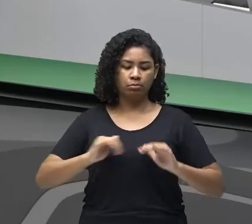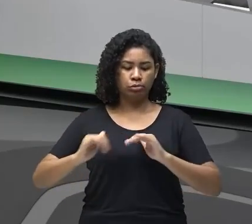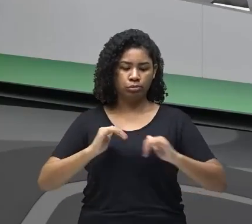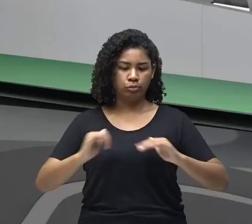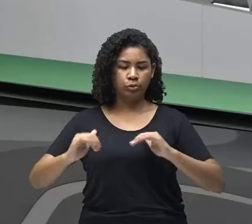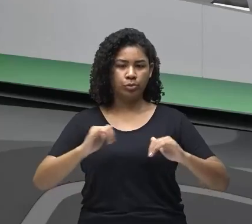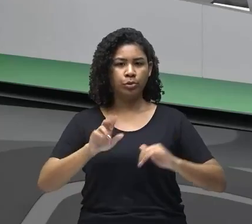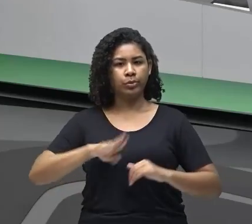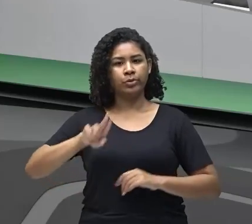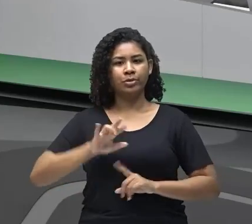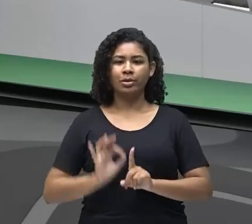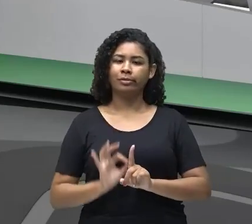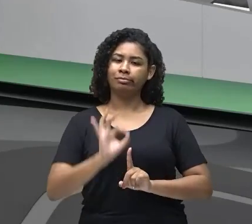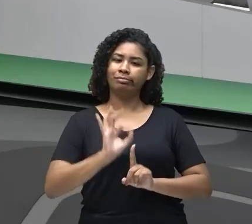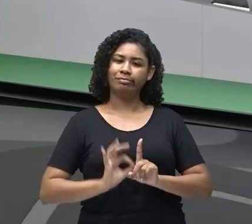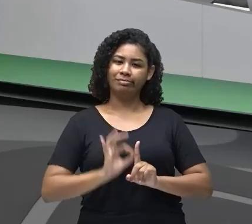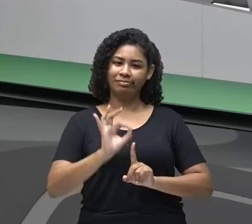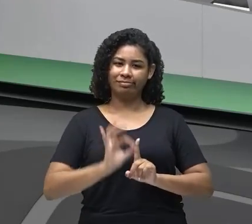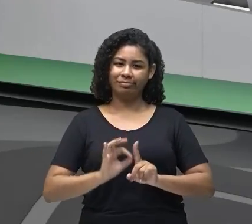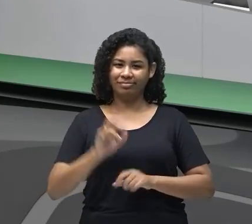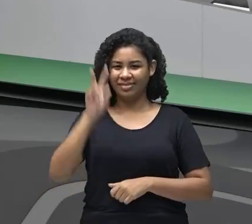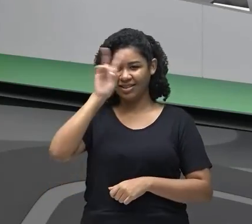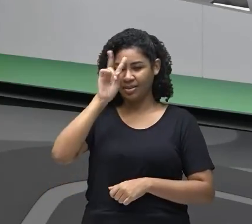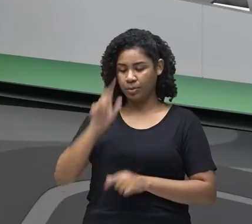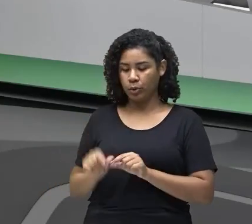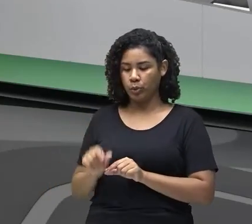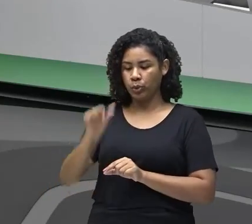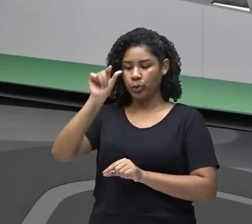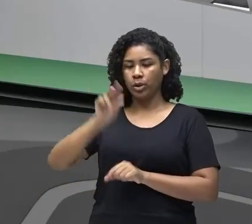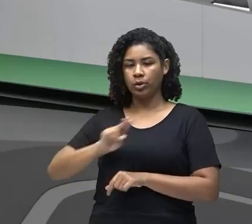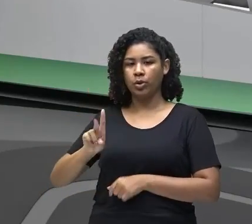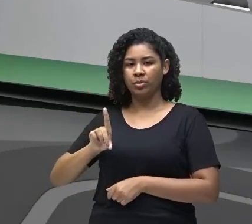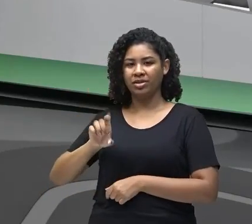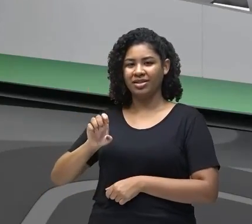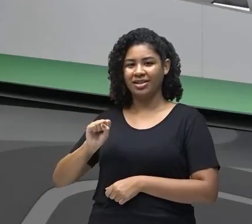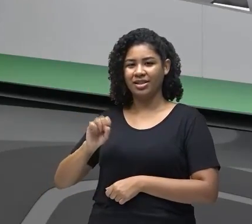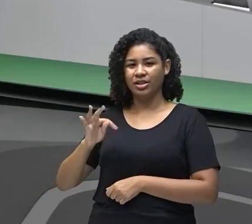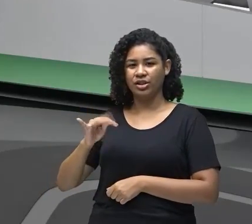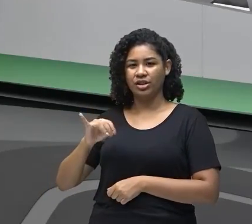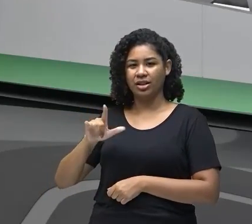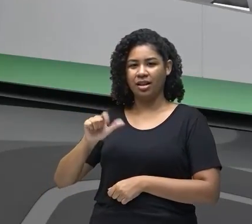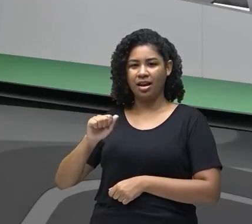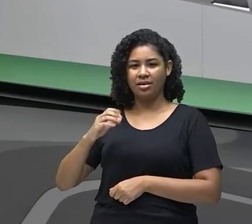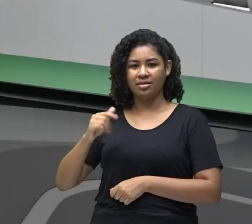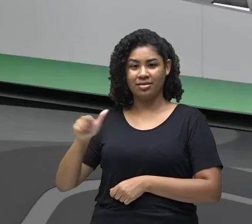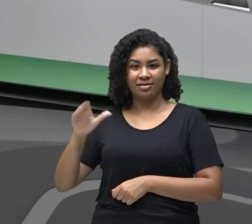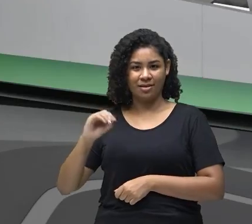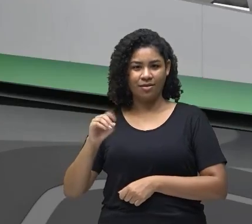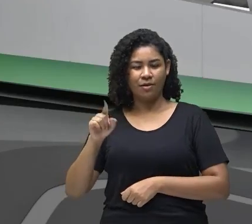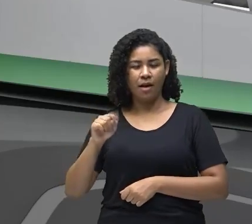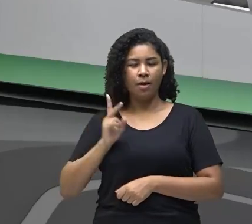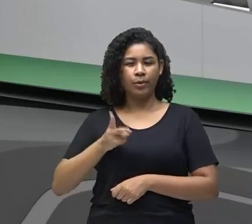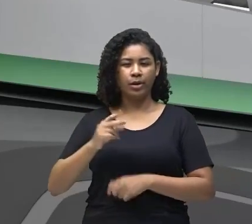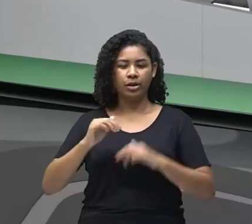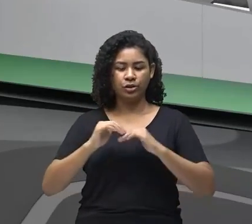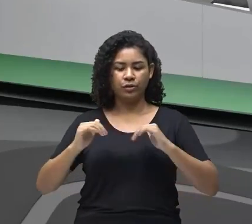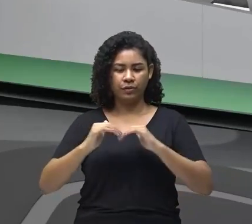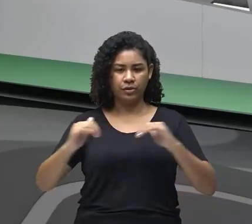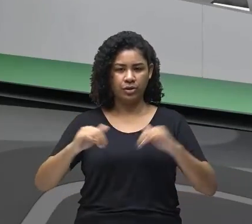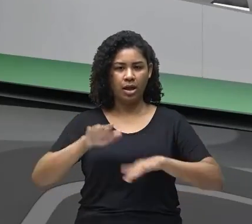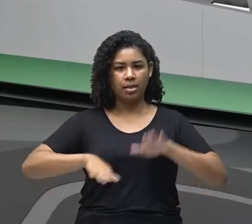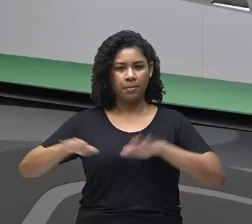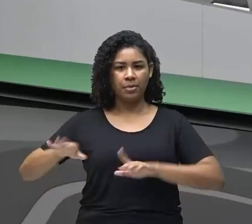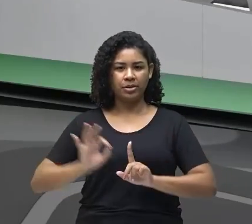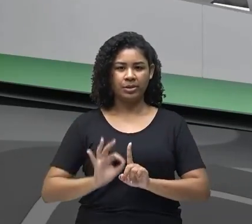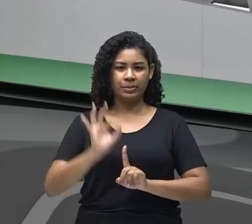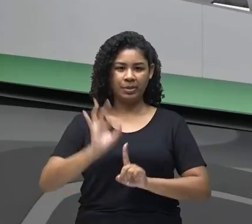de destilação, né? Aquela coluna é chamada de coluna de destilação, é onde vai dividir de acordo com a temperatura.